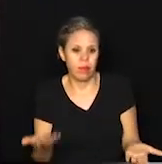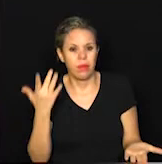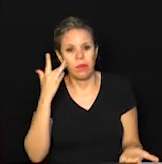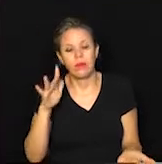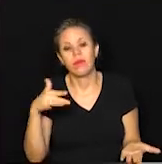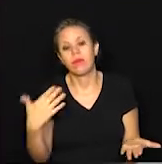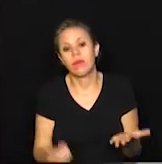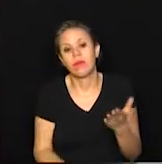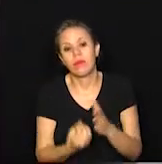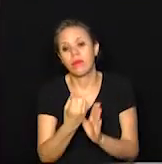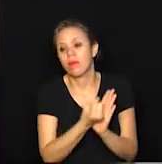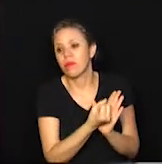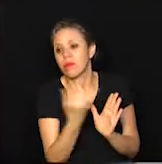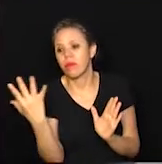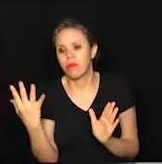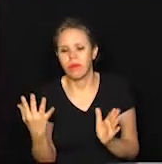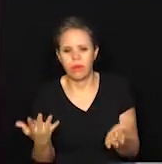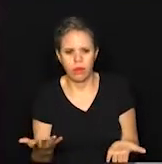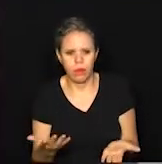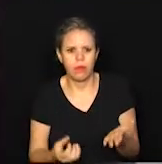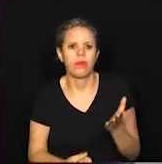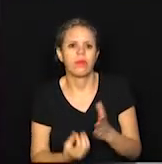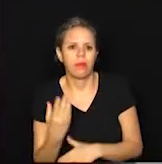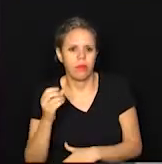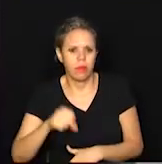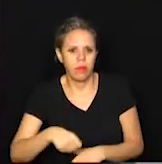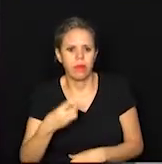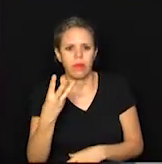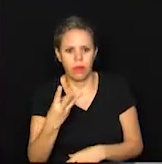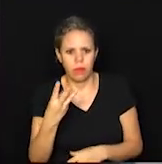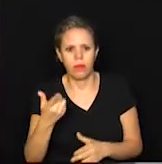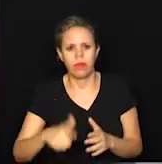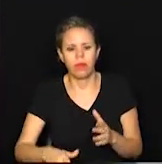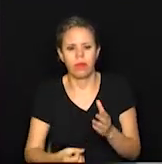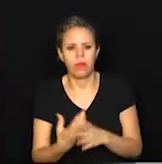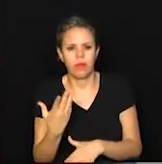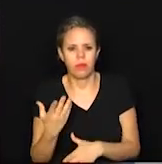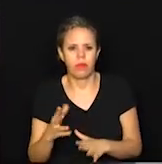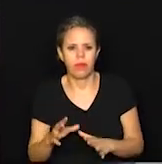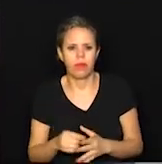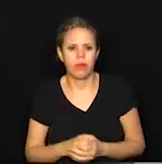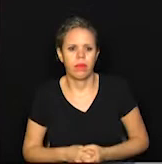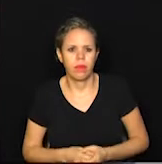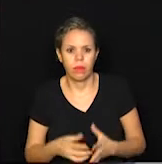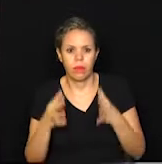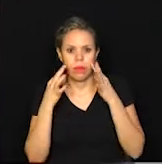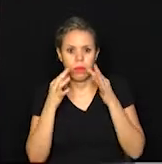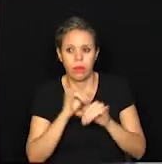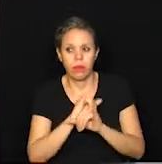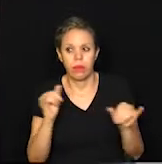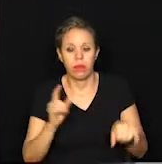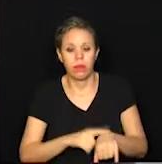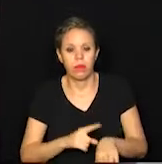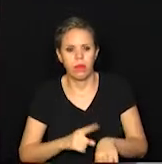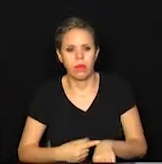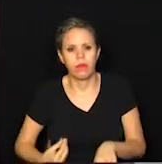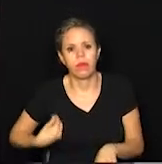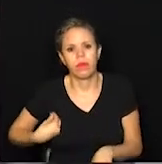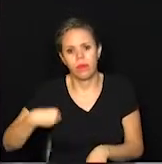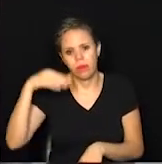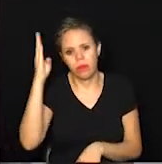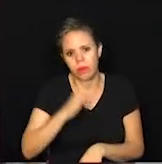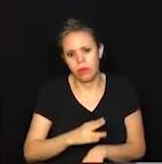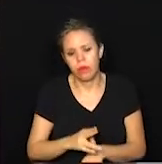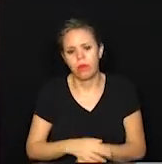qual a magnitude, mas que vai acontecer uma terceira onda, e isso tudo serve de alerta para esse momento que nós estamos vivendo. O Brasil, que